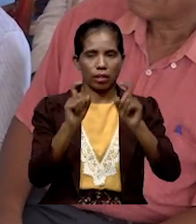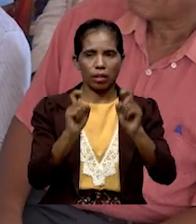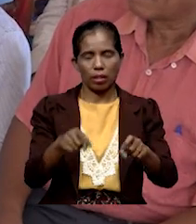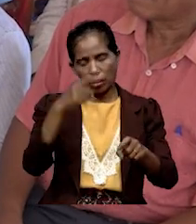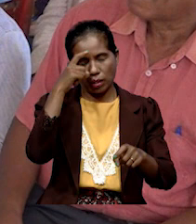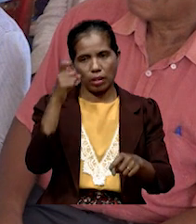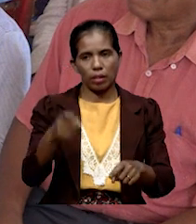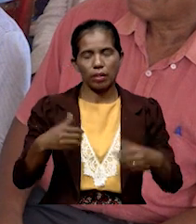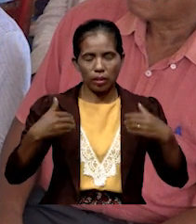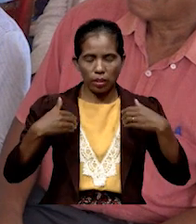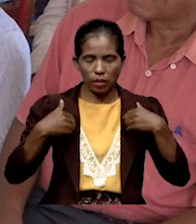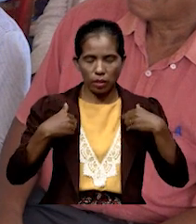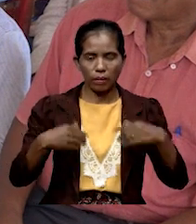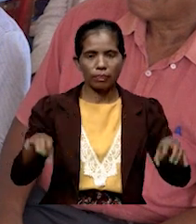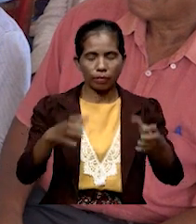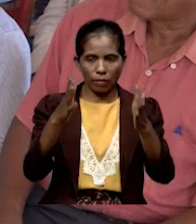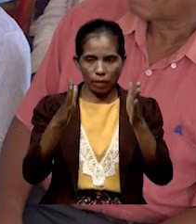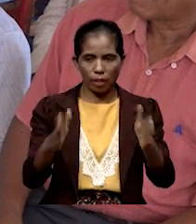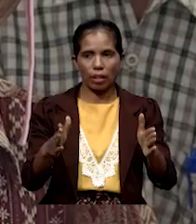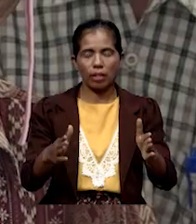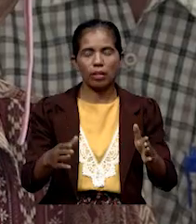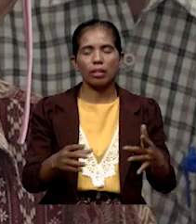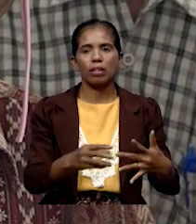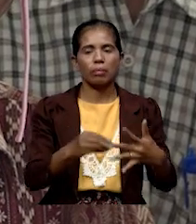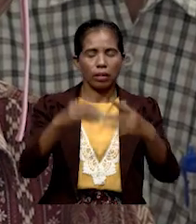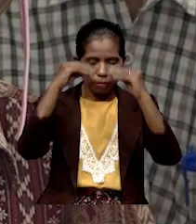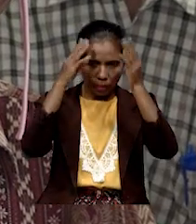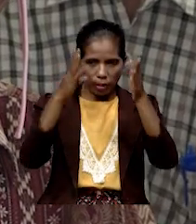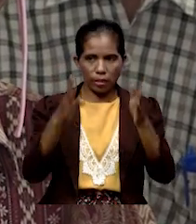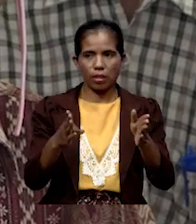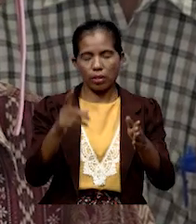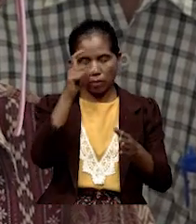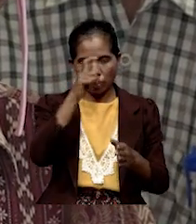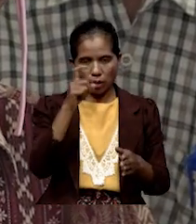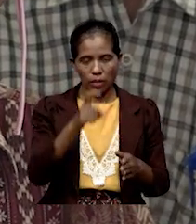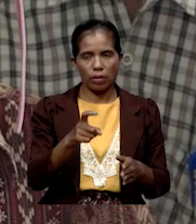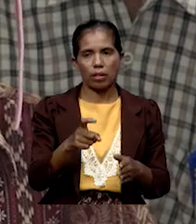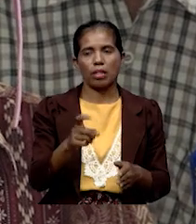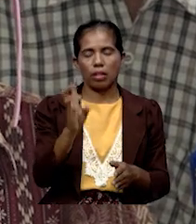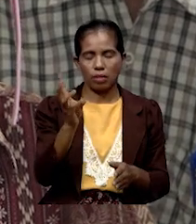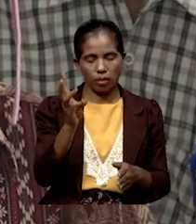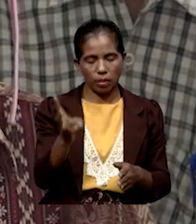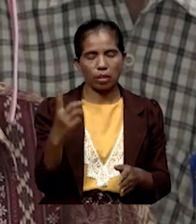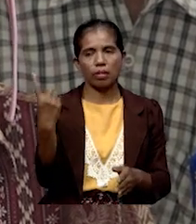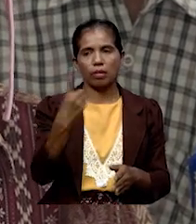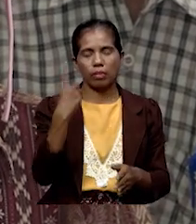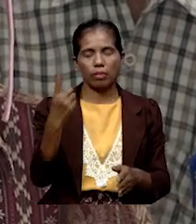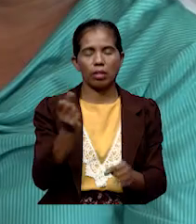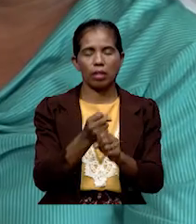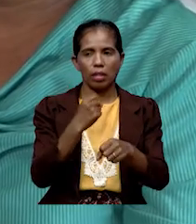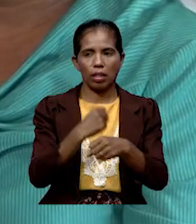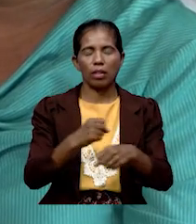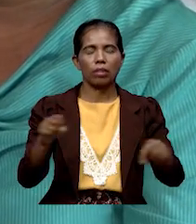ne se ia funcionário público balu, liu Professor Sira Nebe ho idade avançado, se na fatin halau